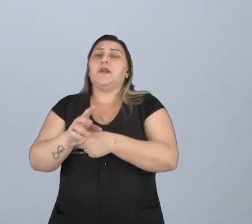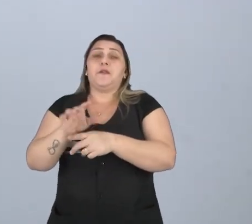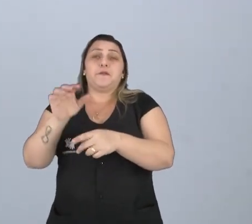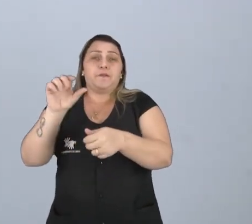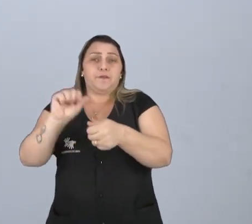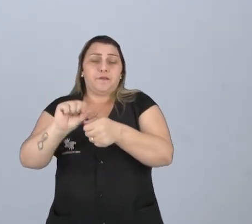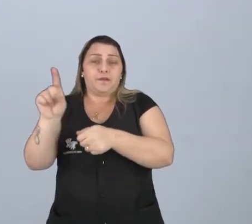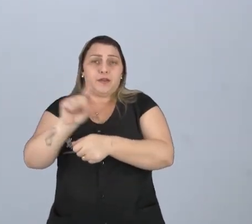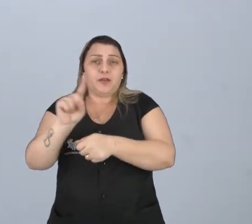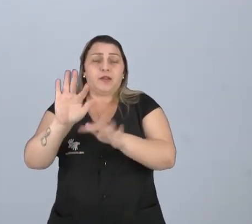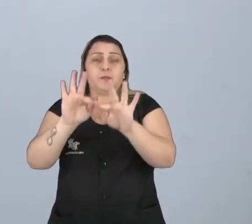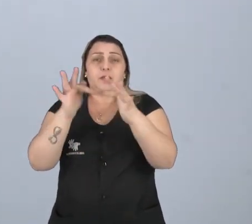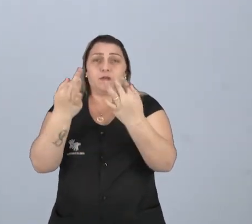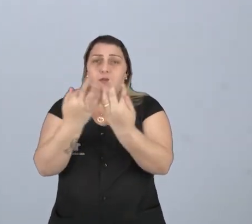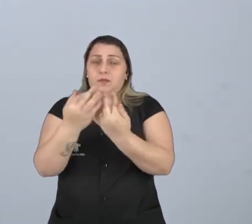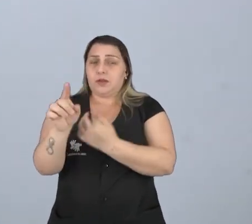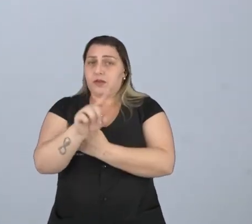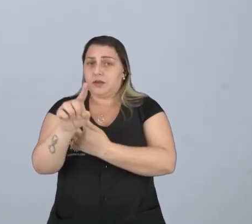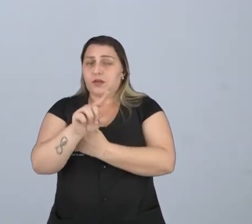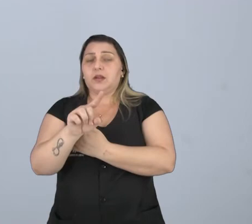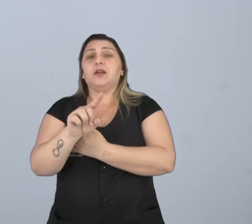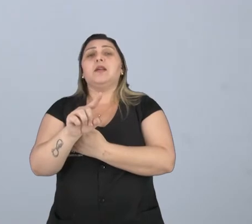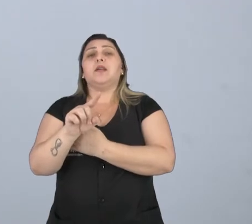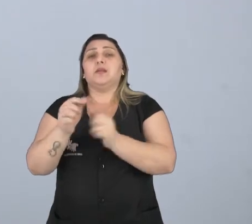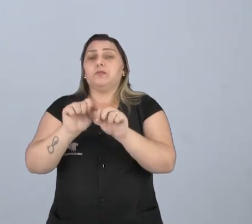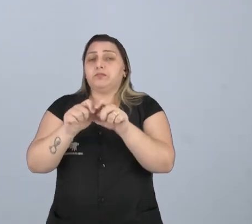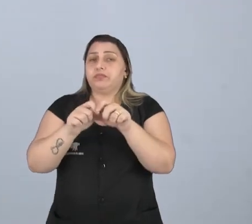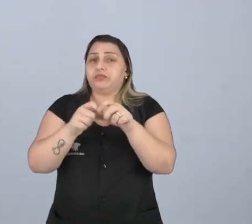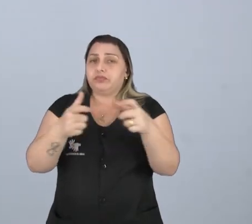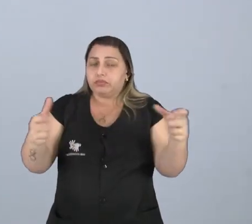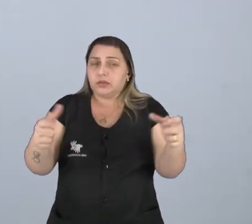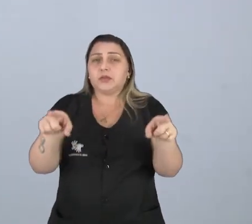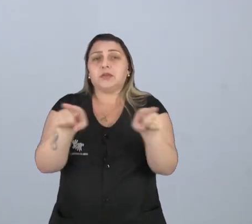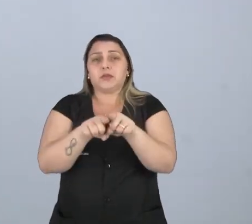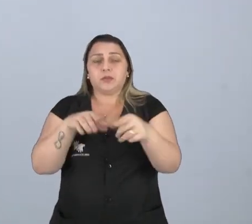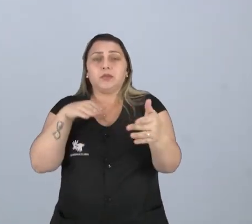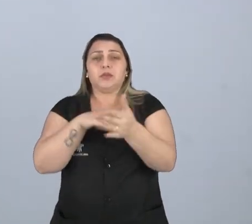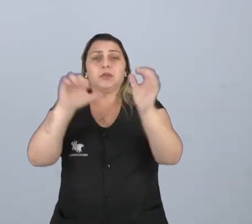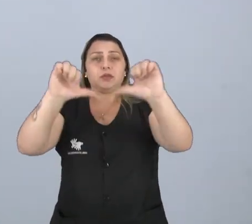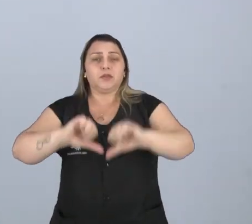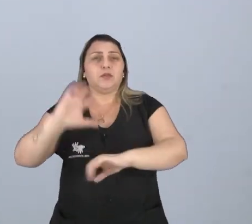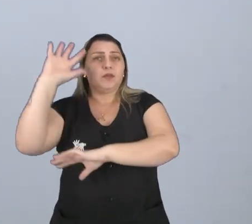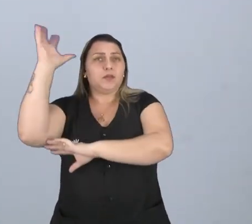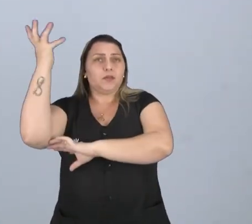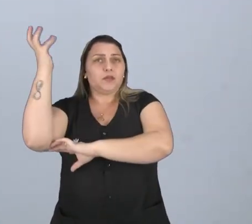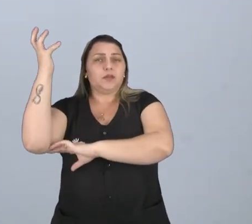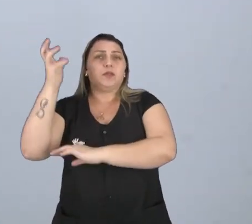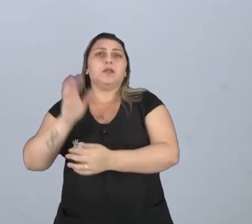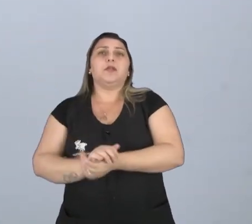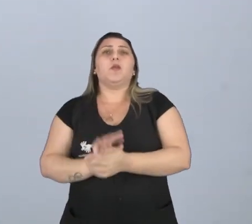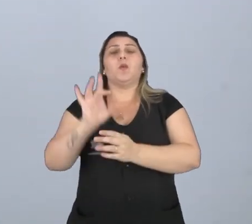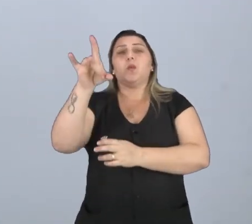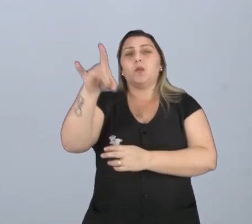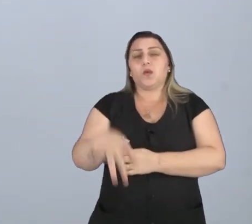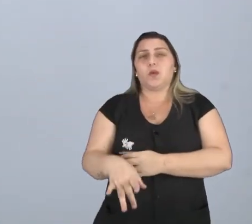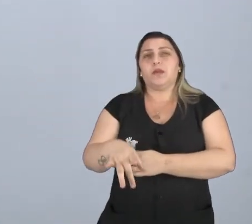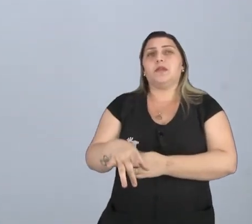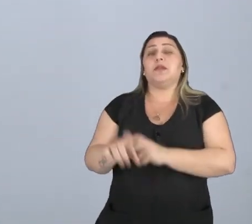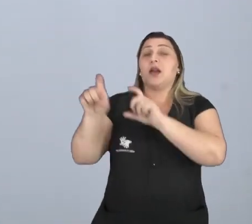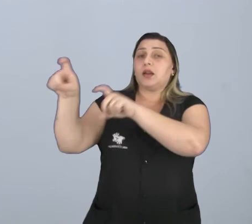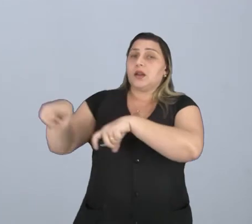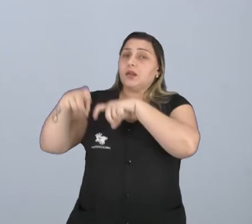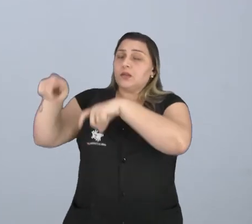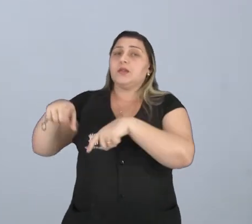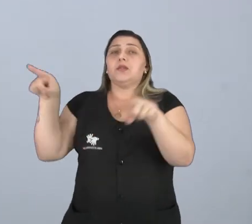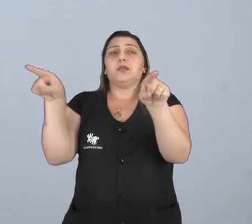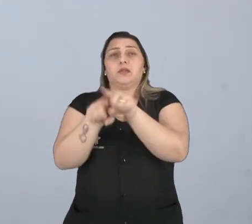feita pela família para subsistência, tá? É a pecuária em larga escala. Ela também impacta negativamente o clima. E como última atividade nós temos a agricultura